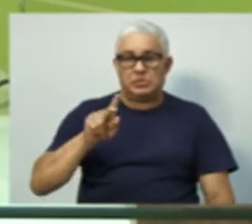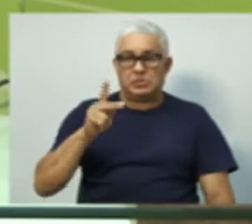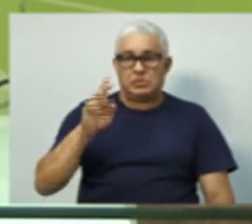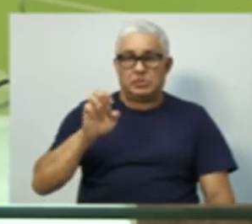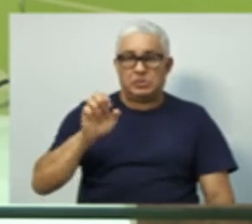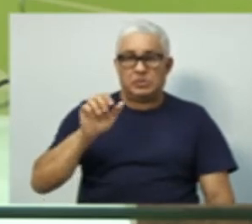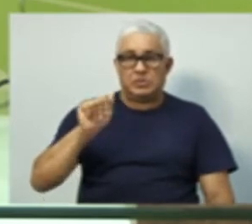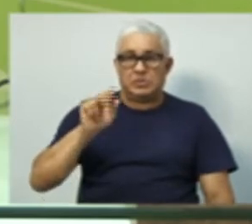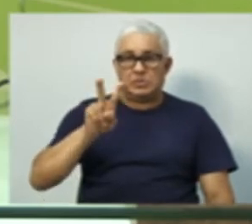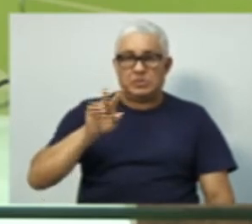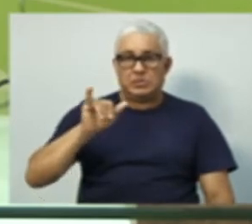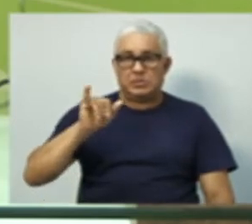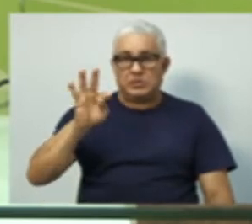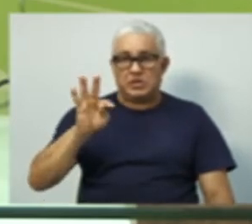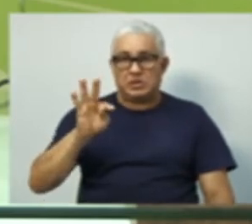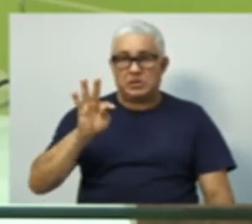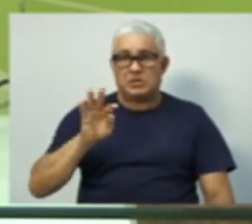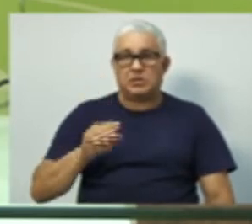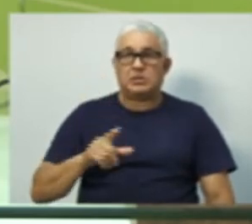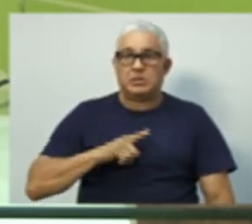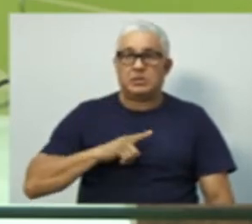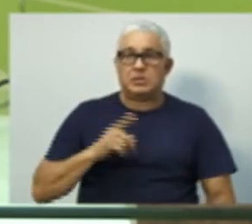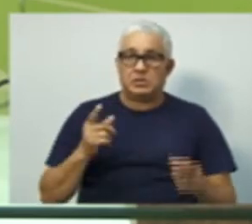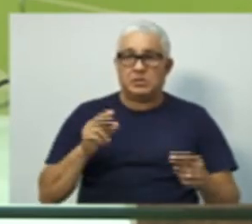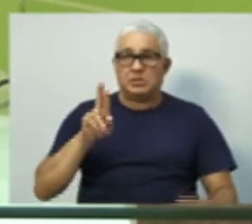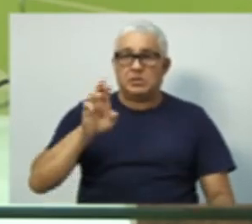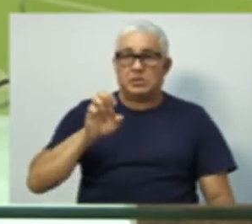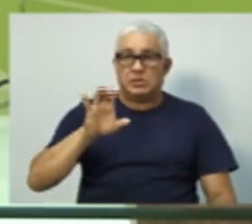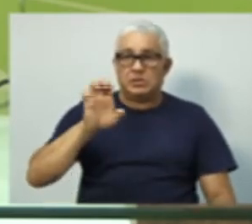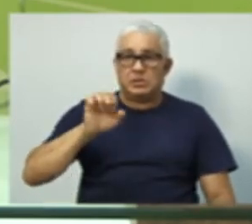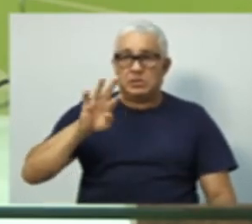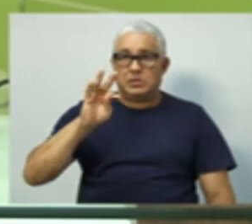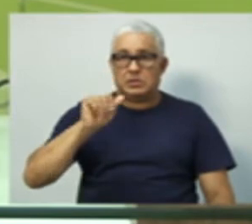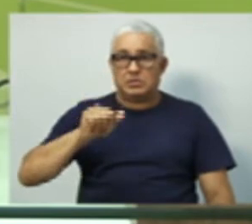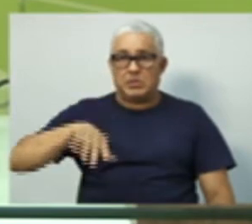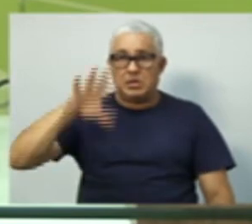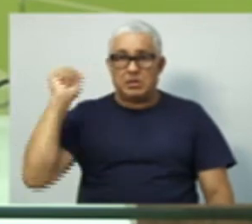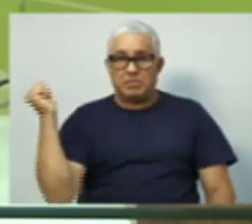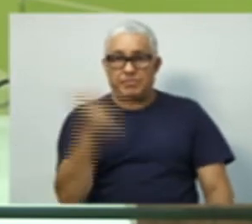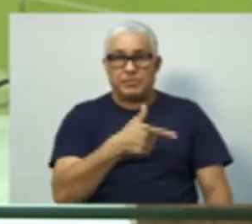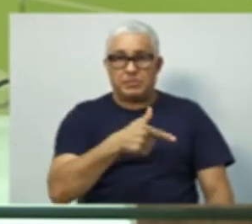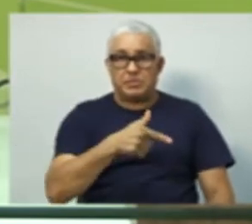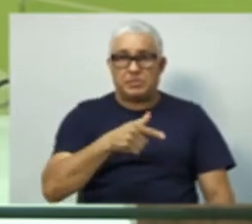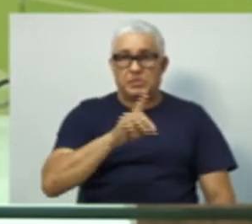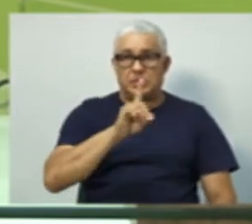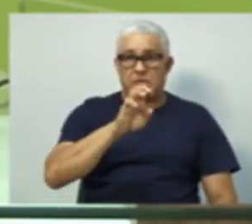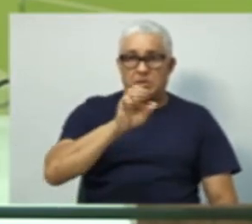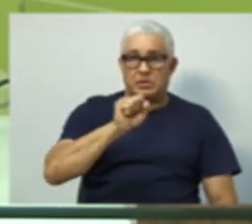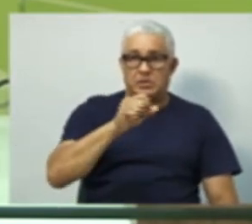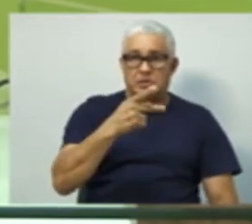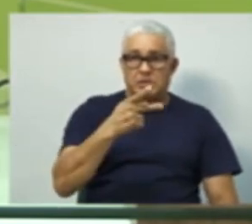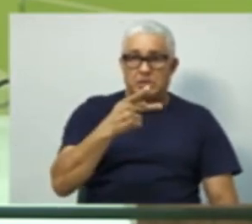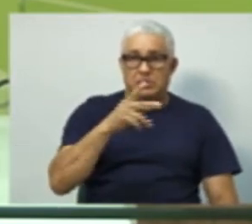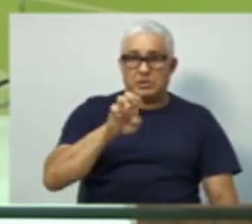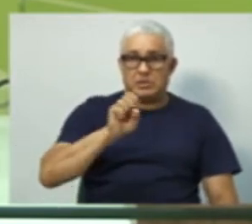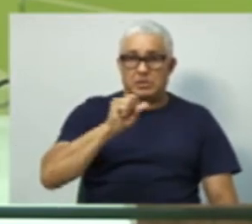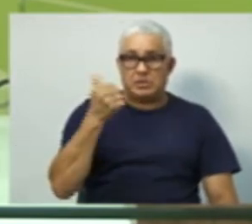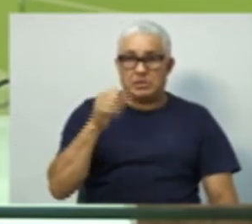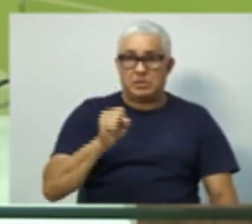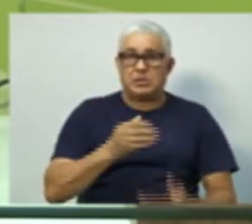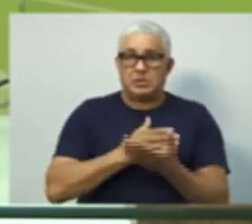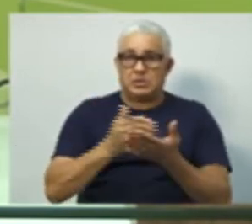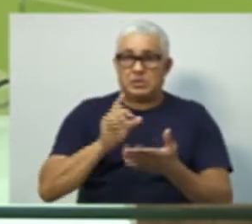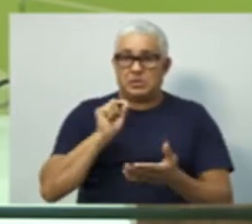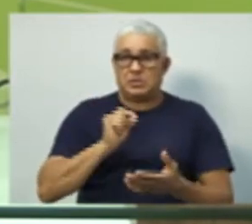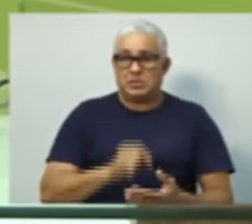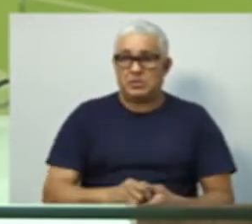veículo, de um carro. Quando você vai numa concessionária, você pretende comprar um automóvel,